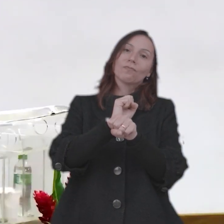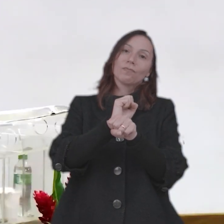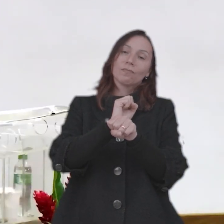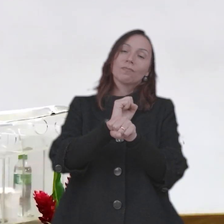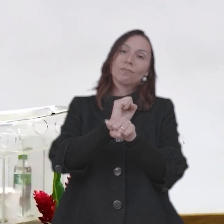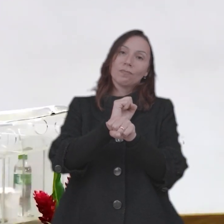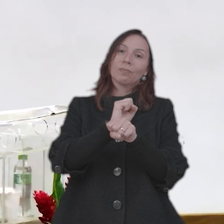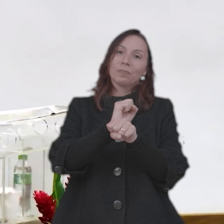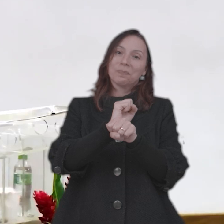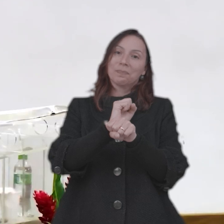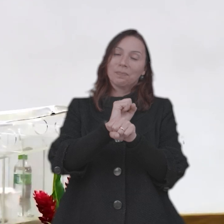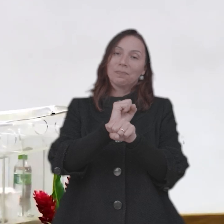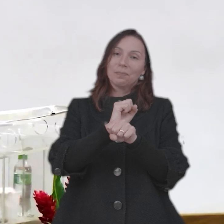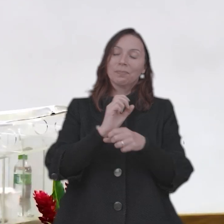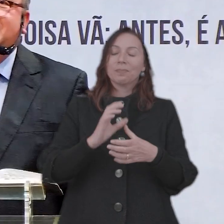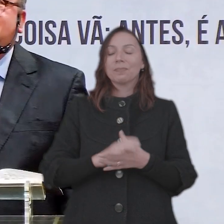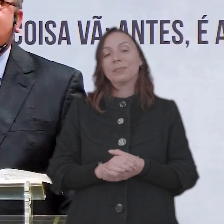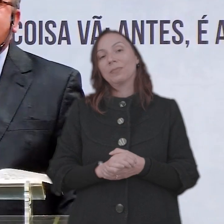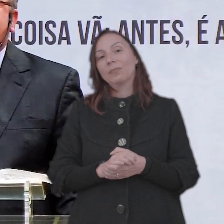que você quiser.